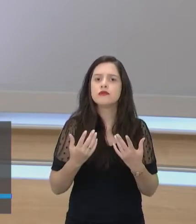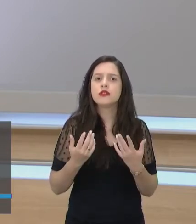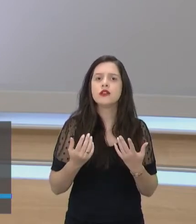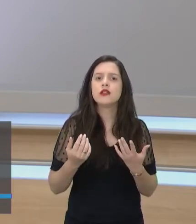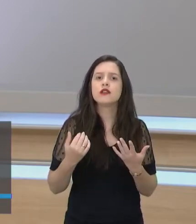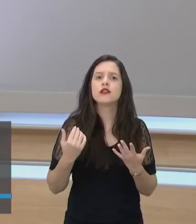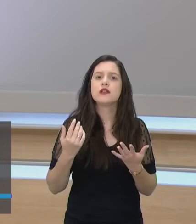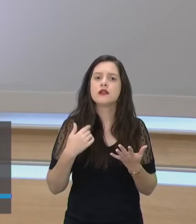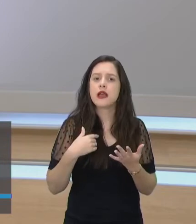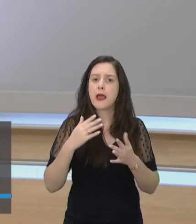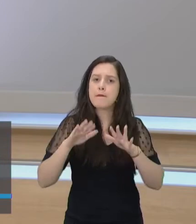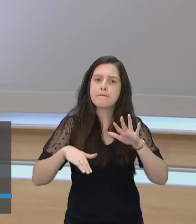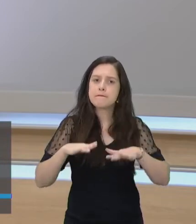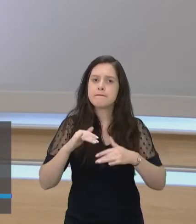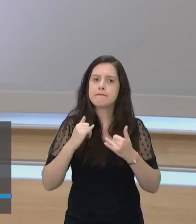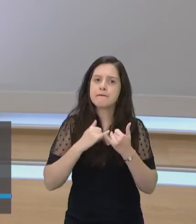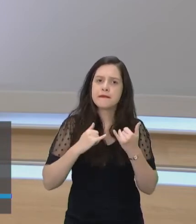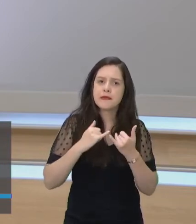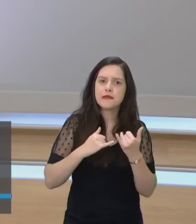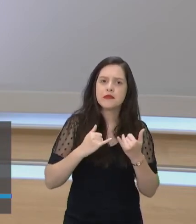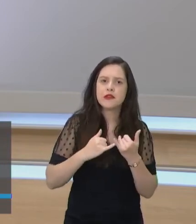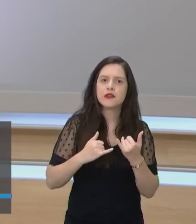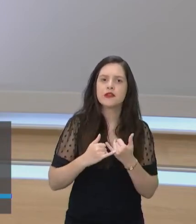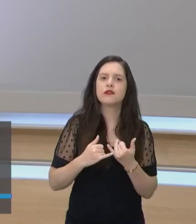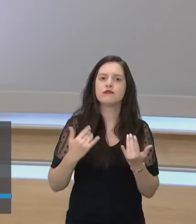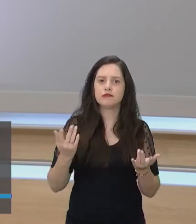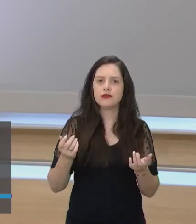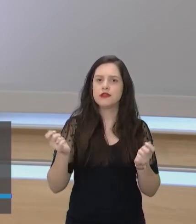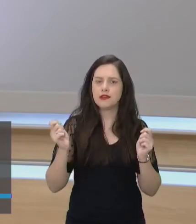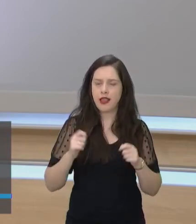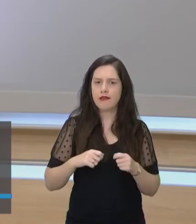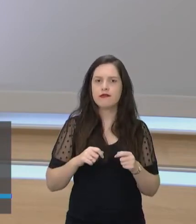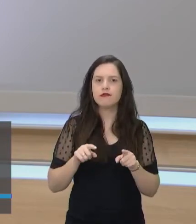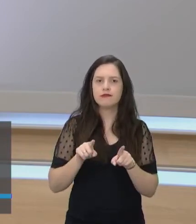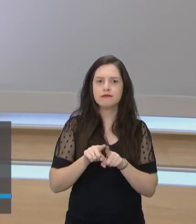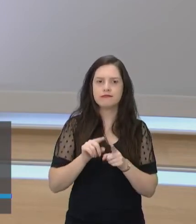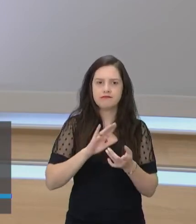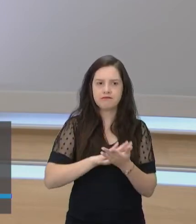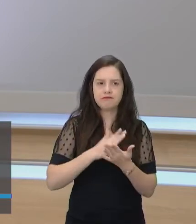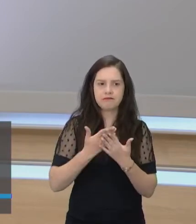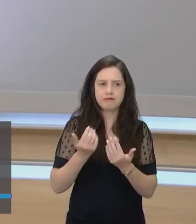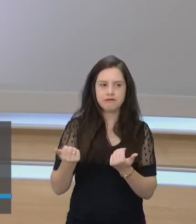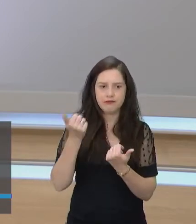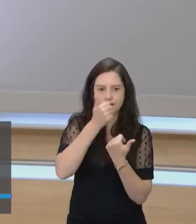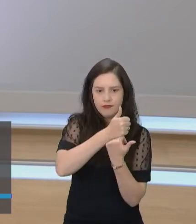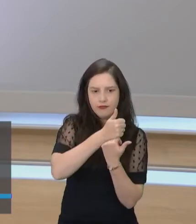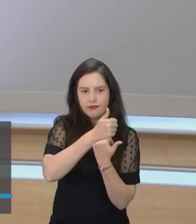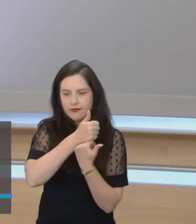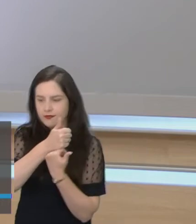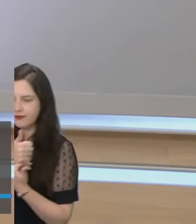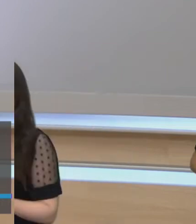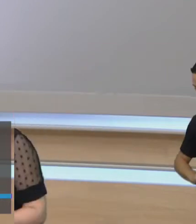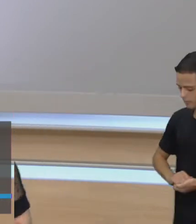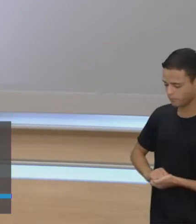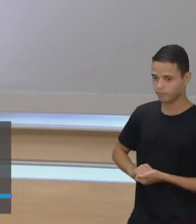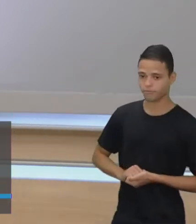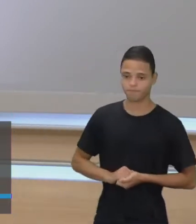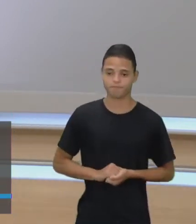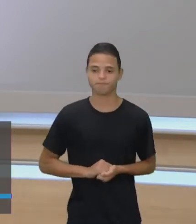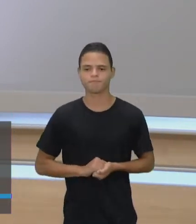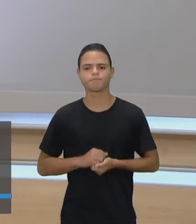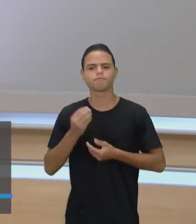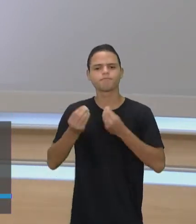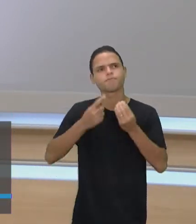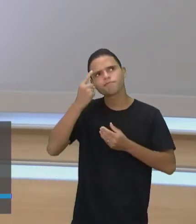falando é uma média, mas, por exemplo, se você está gastando o triplo disso, né? Como a gente vai pensar numa solução, como a gente vai pensar